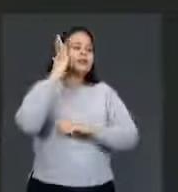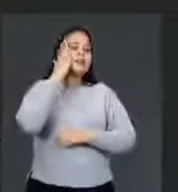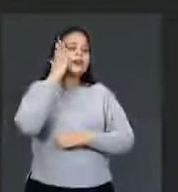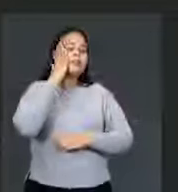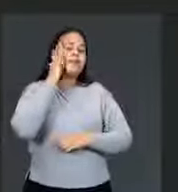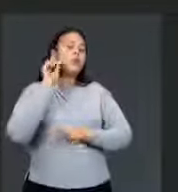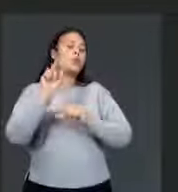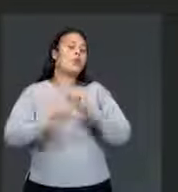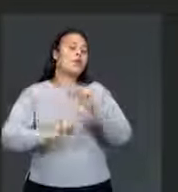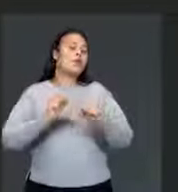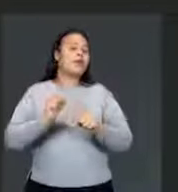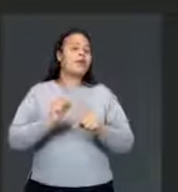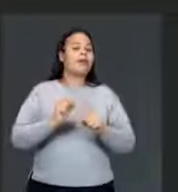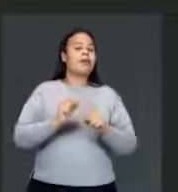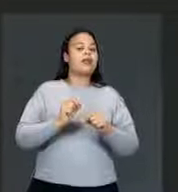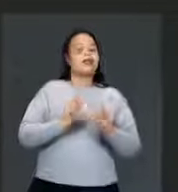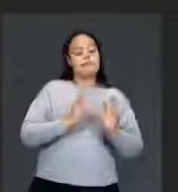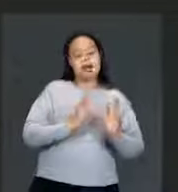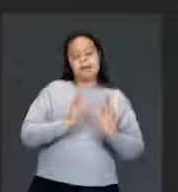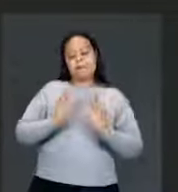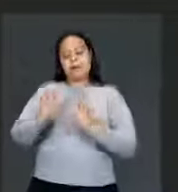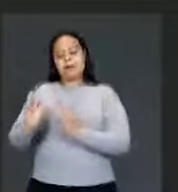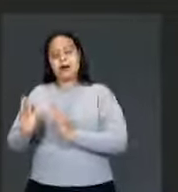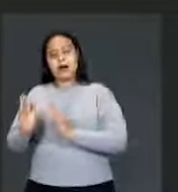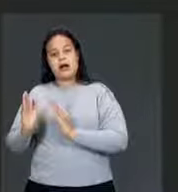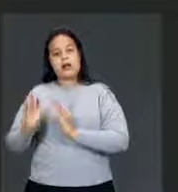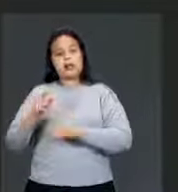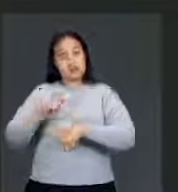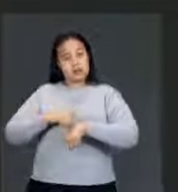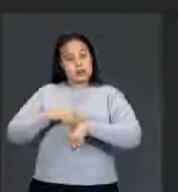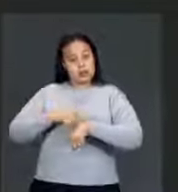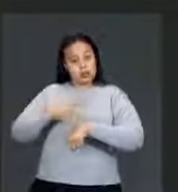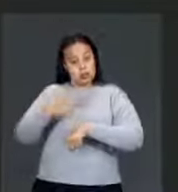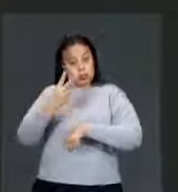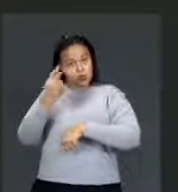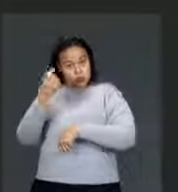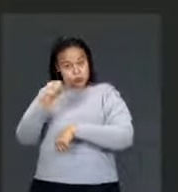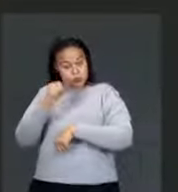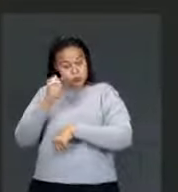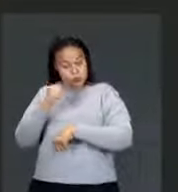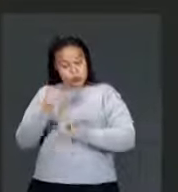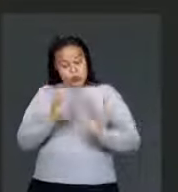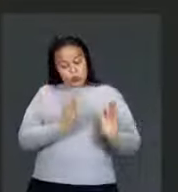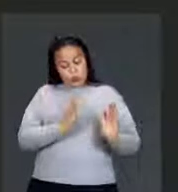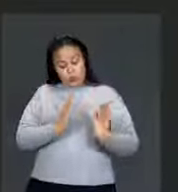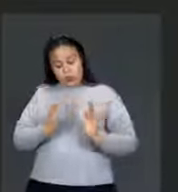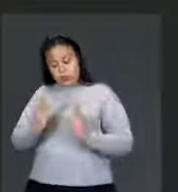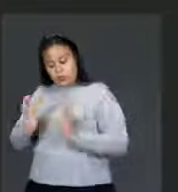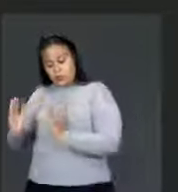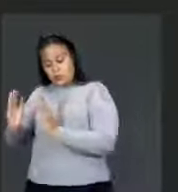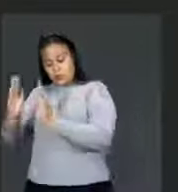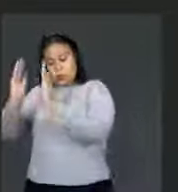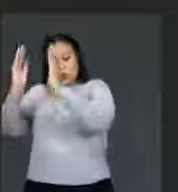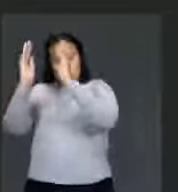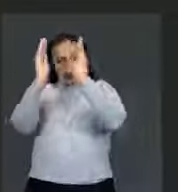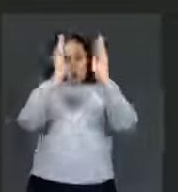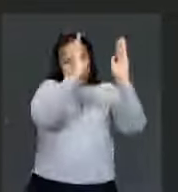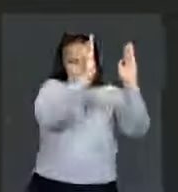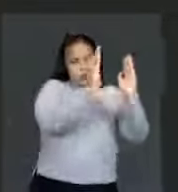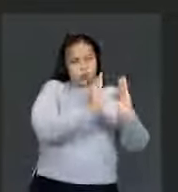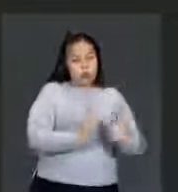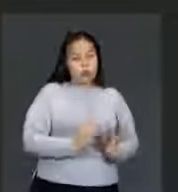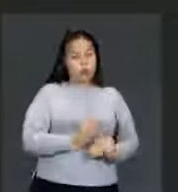um intervalo de tempo de 2 segundos, esse condutor foi atravessado por um total de